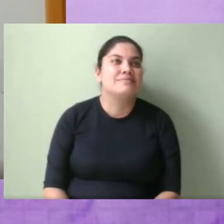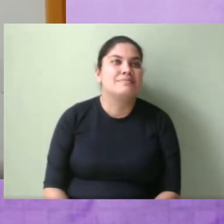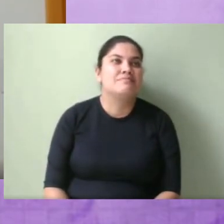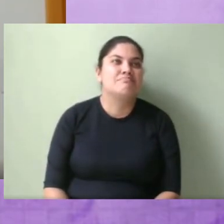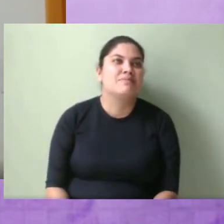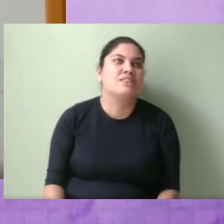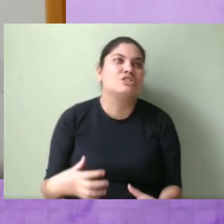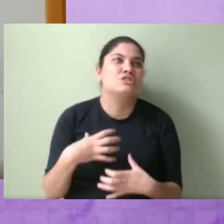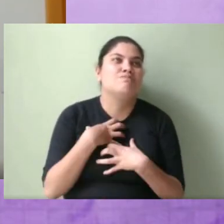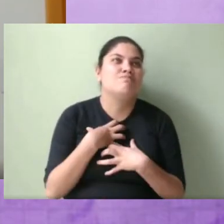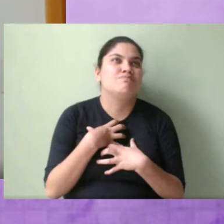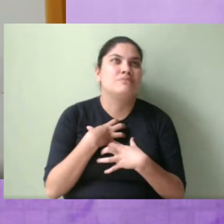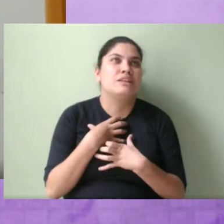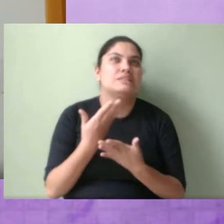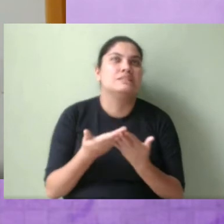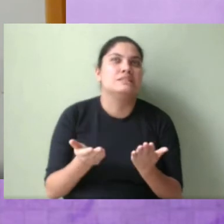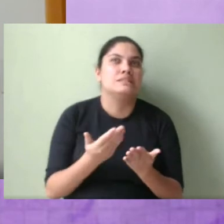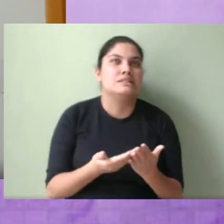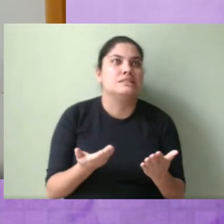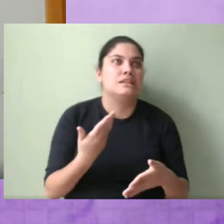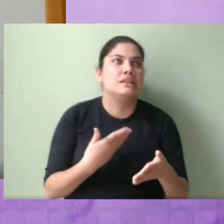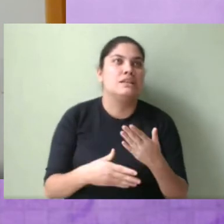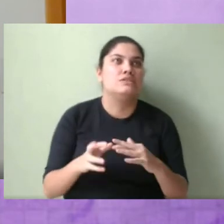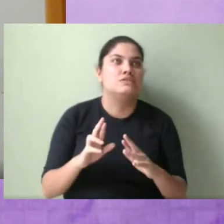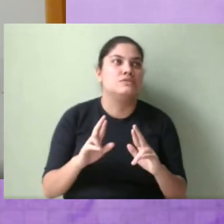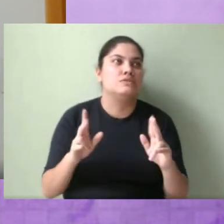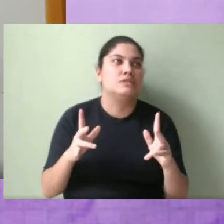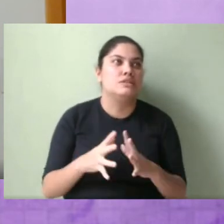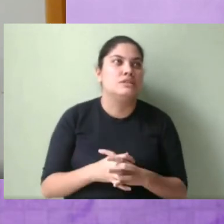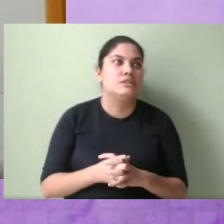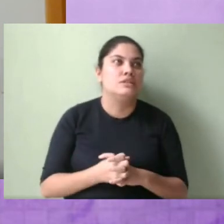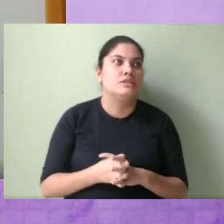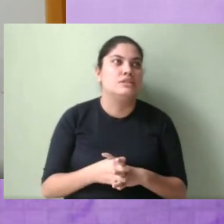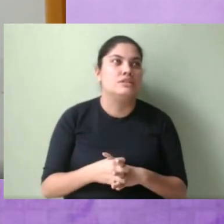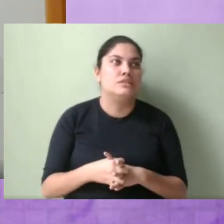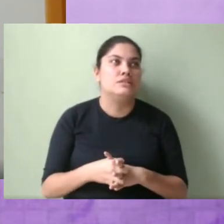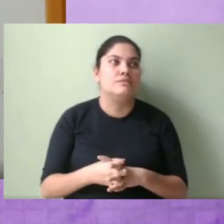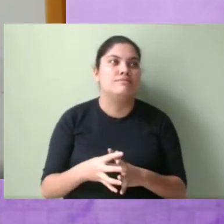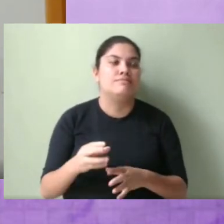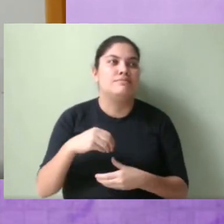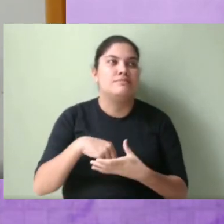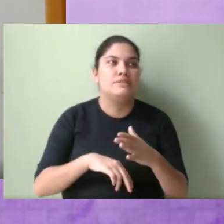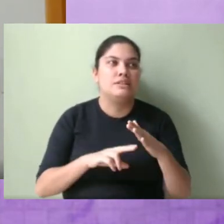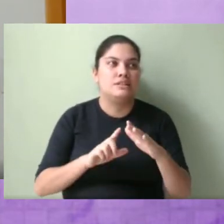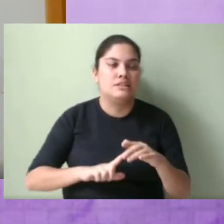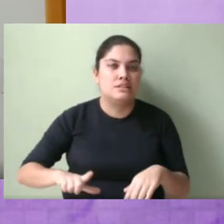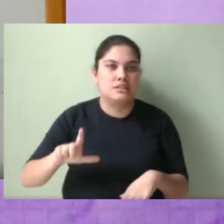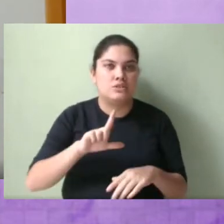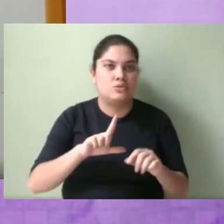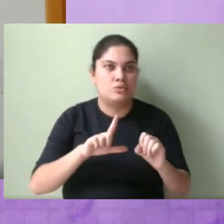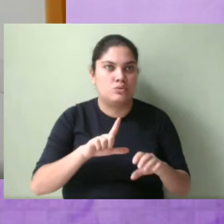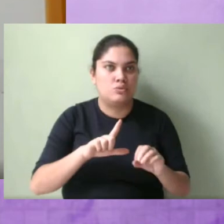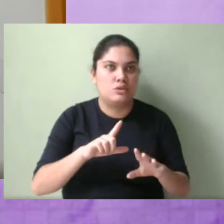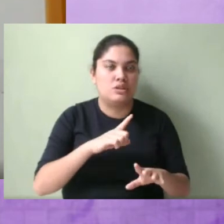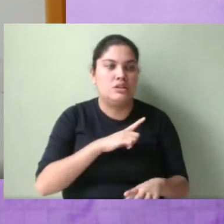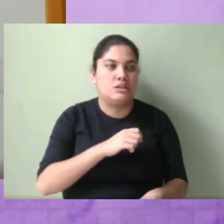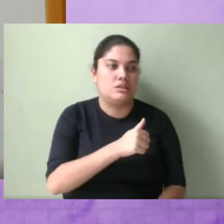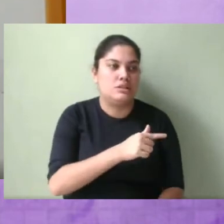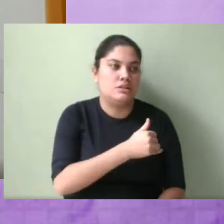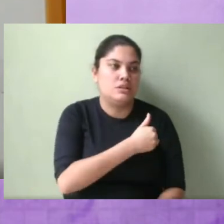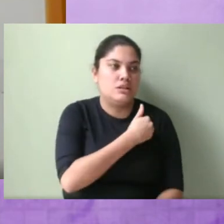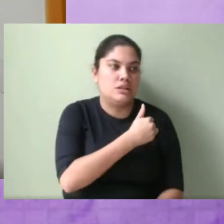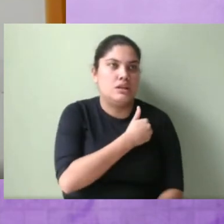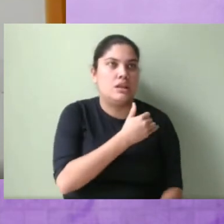né? Eu acredito que é fundamental, e nesses 2 semestres de pandemia tem me ajudado muito, né? Eu faço